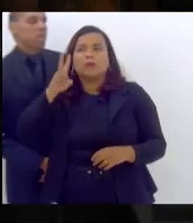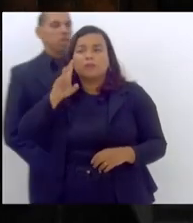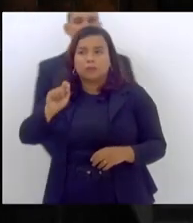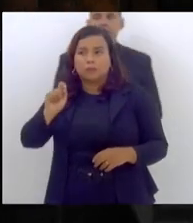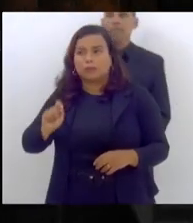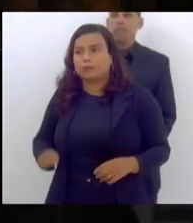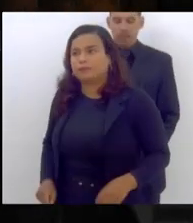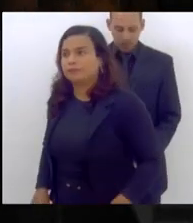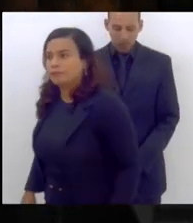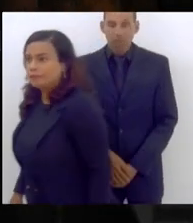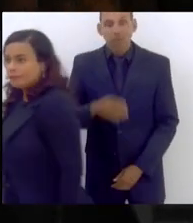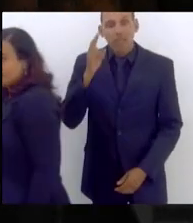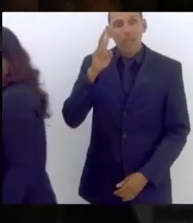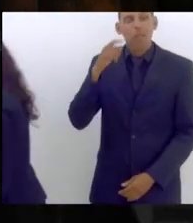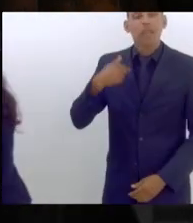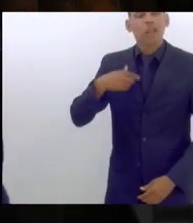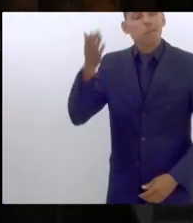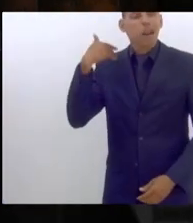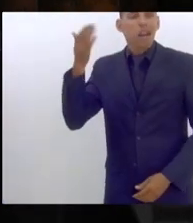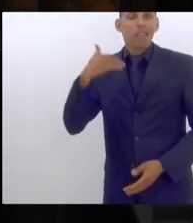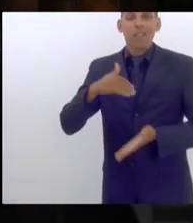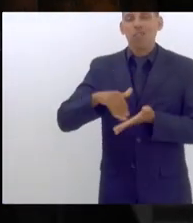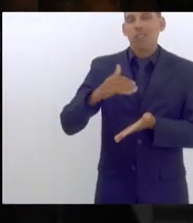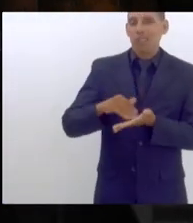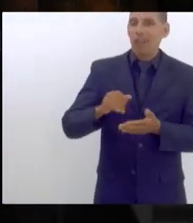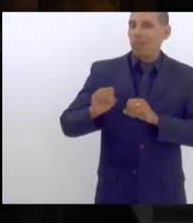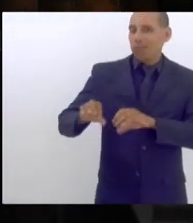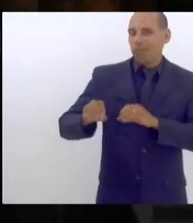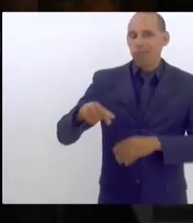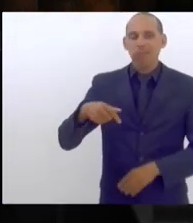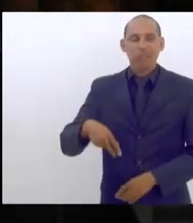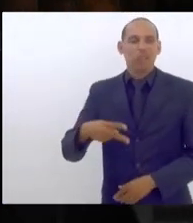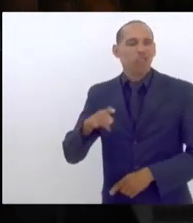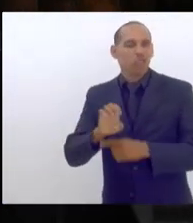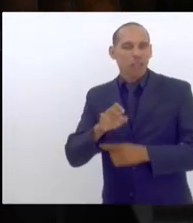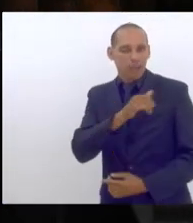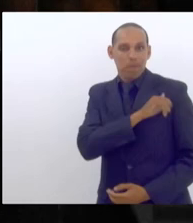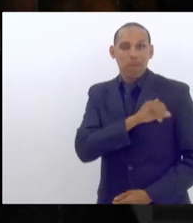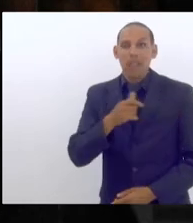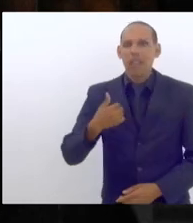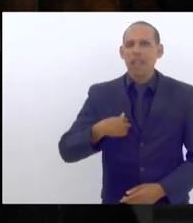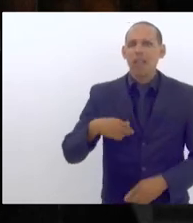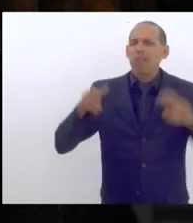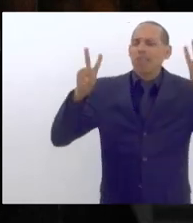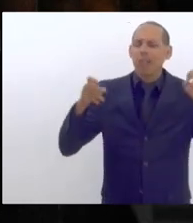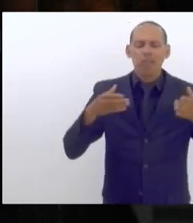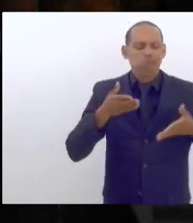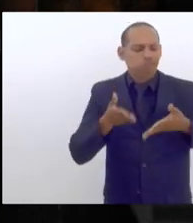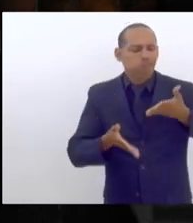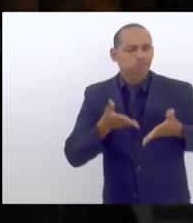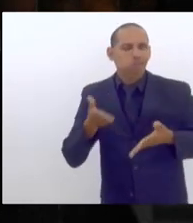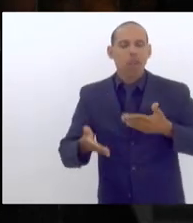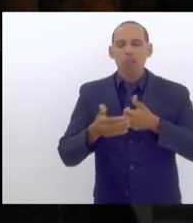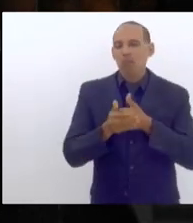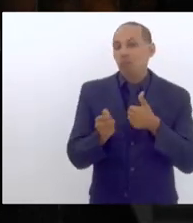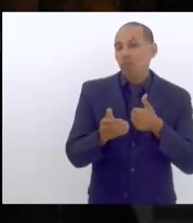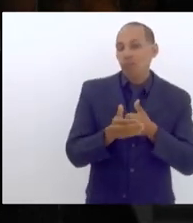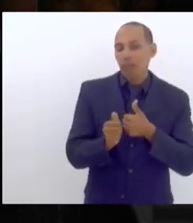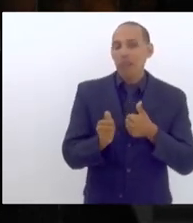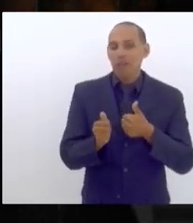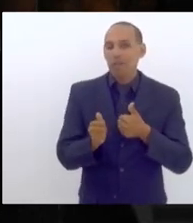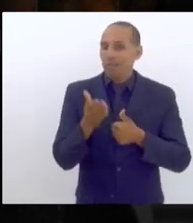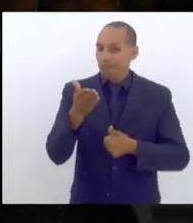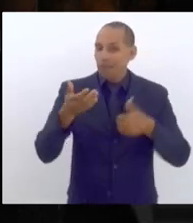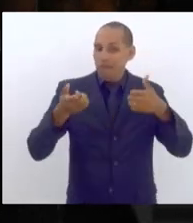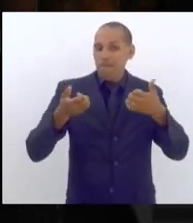fui secretário de habitação do Estado do Rio de Janeiro. E um tema que eu cuidava com um carinho muito grande, deputado, o senhor